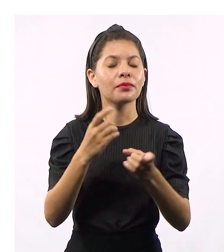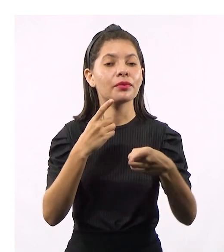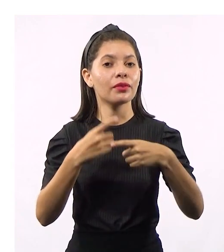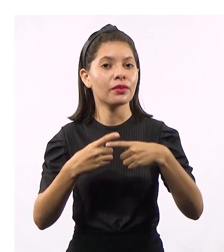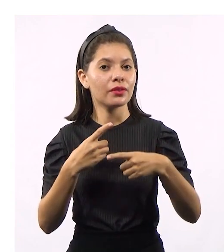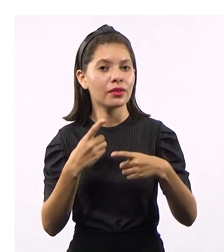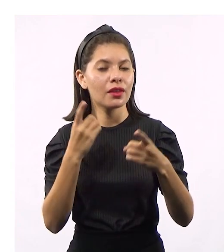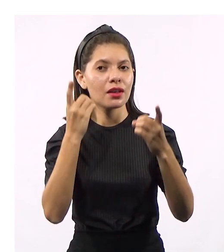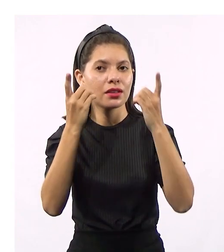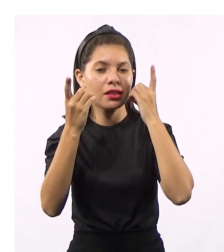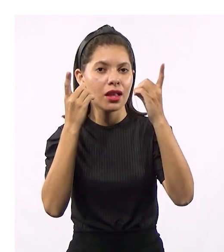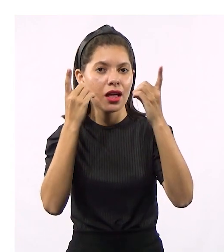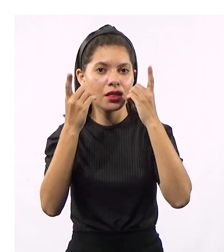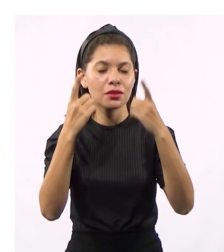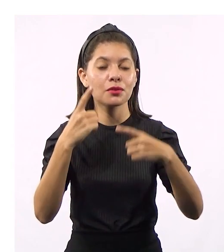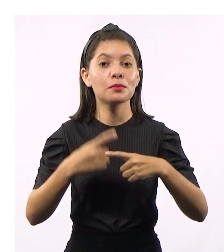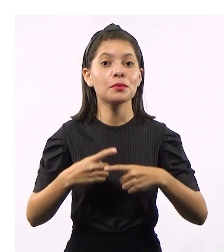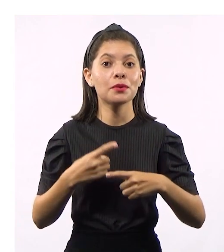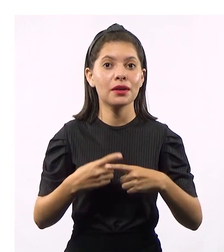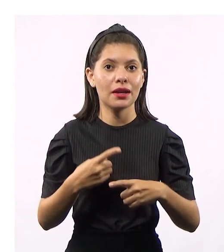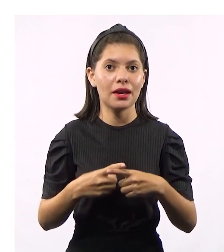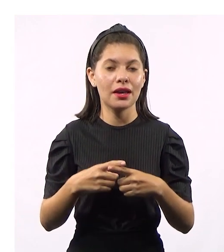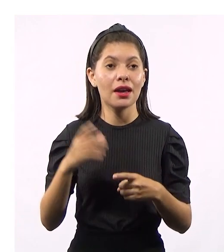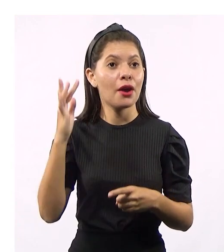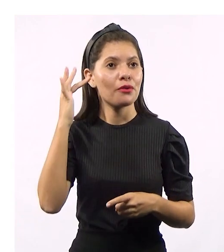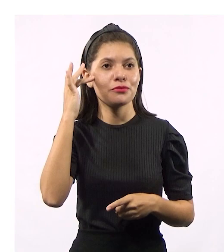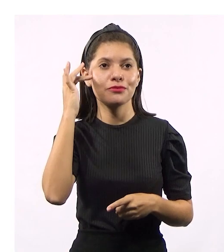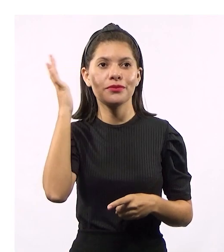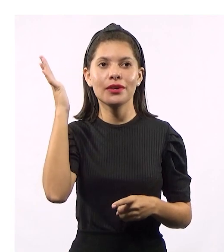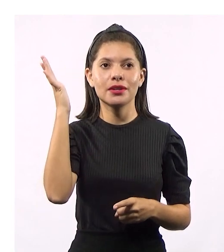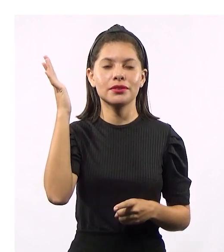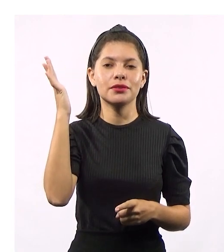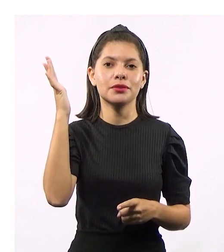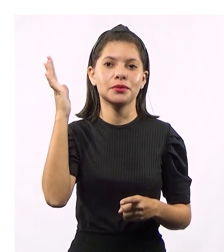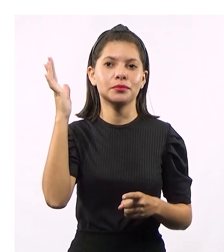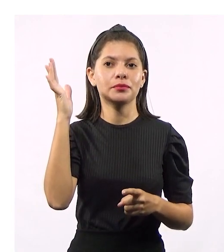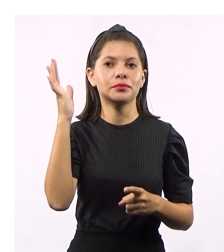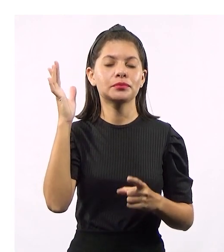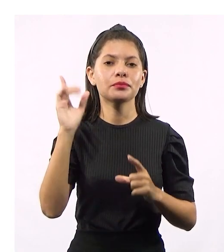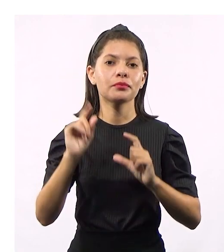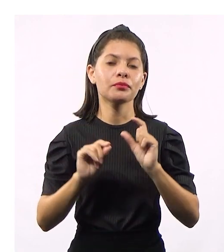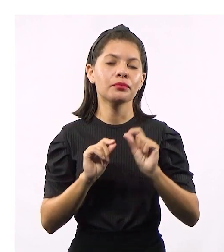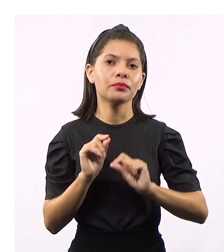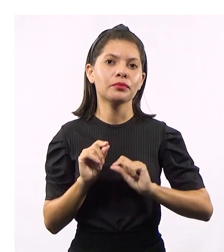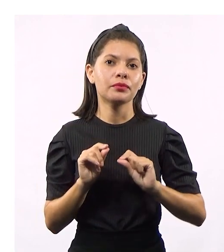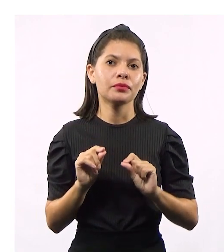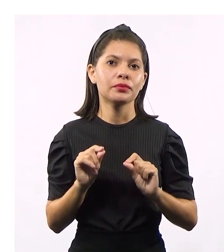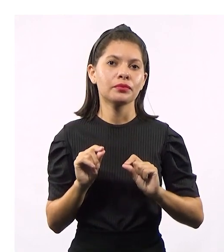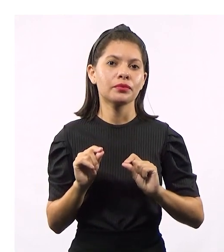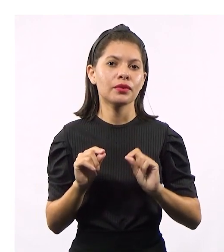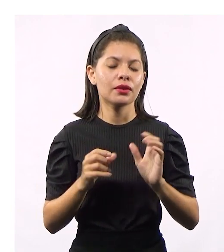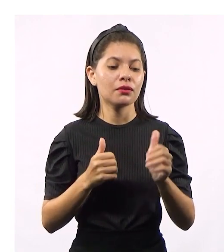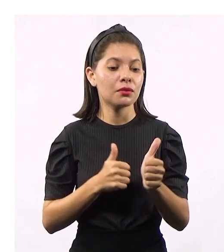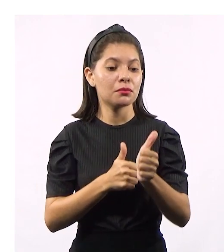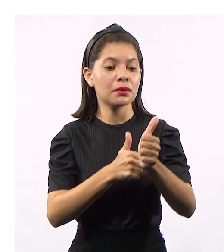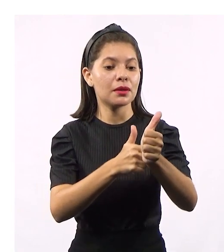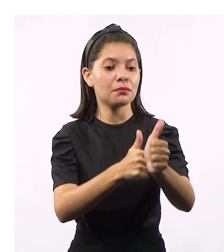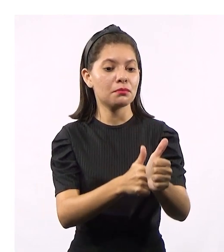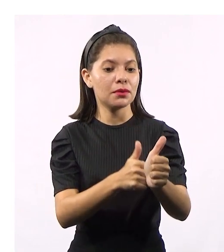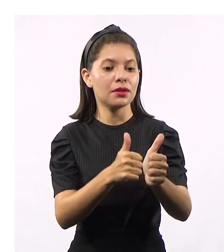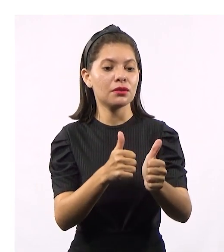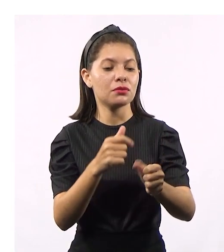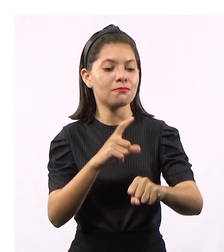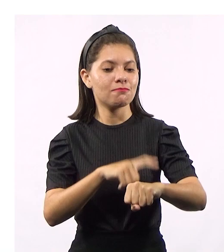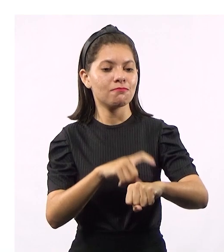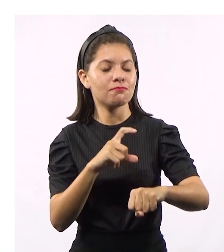relatório simplificado que ele gera ao termo e permitir o acompanhamento em tempo real das respostas. Tá? Então,